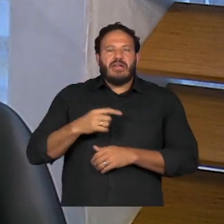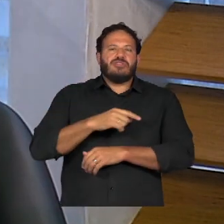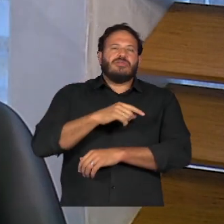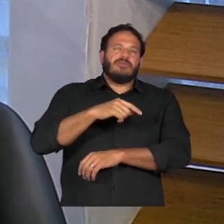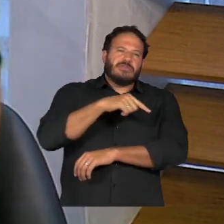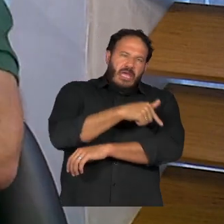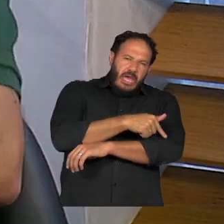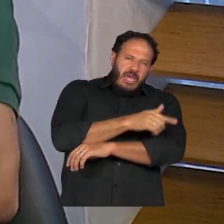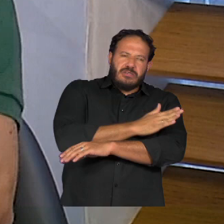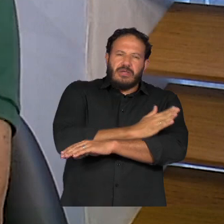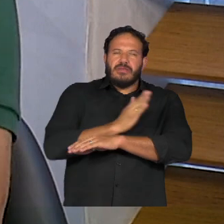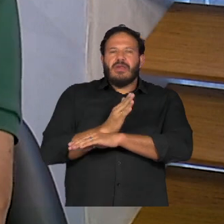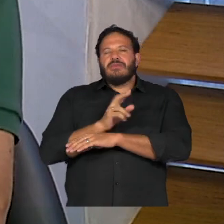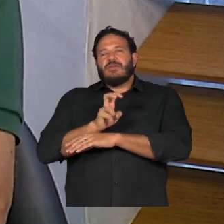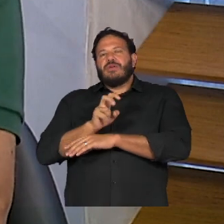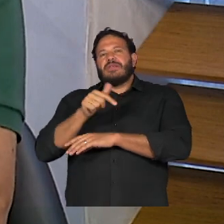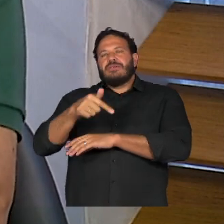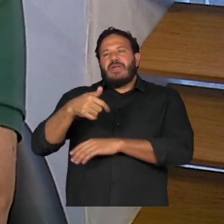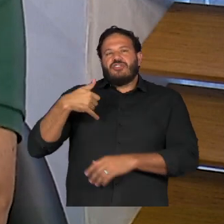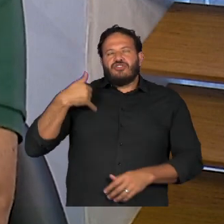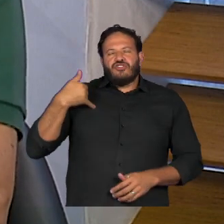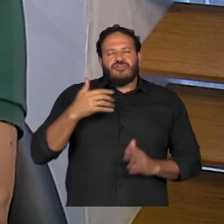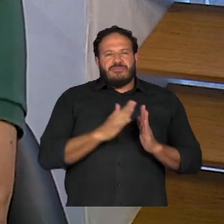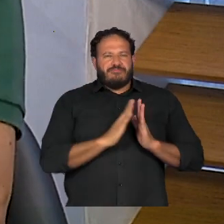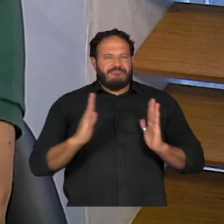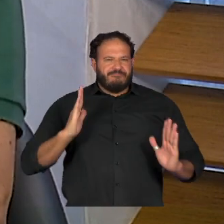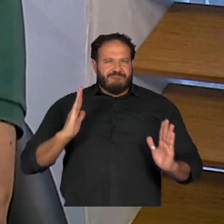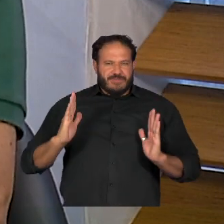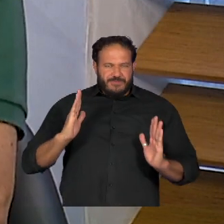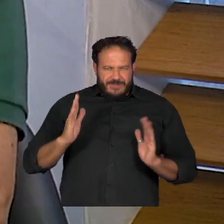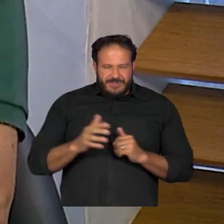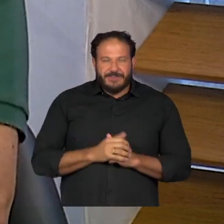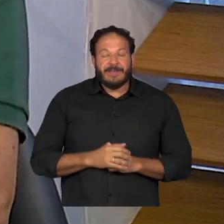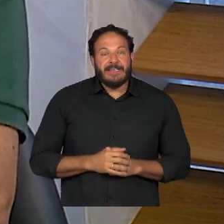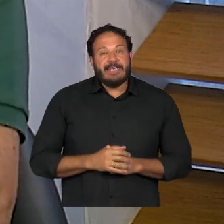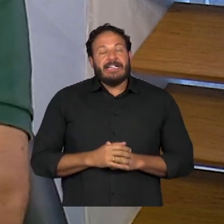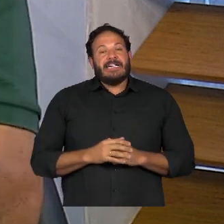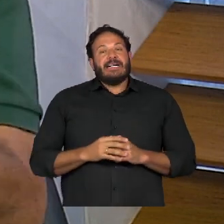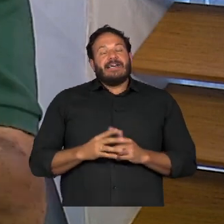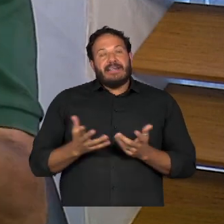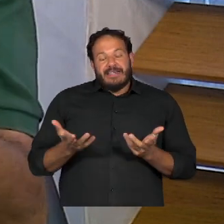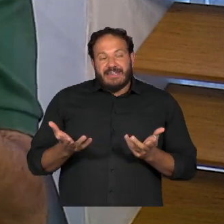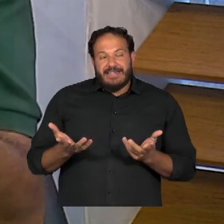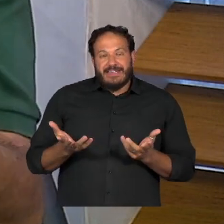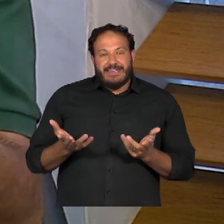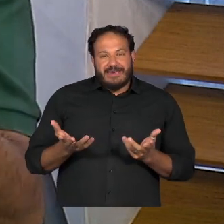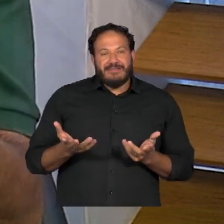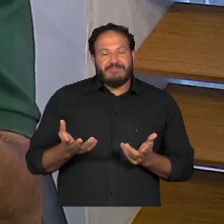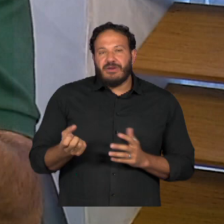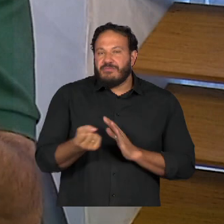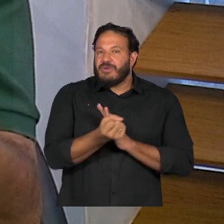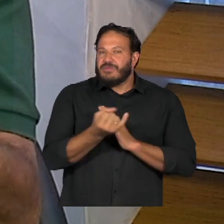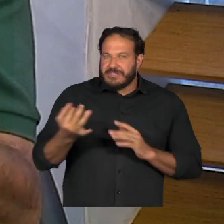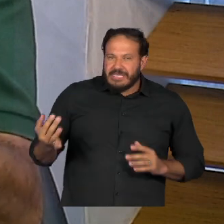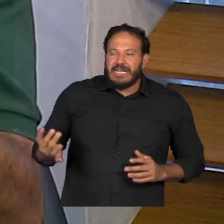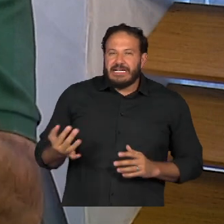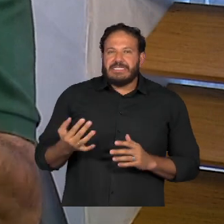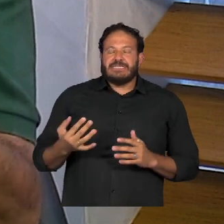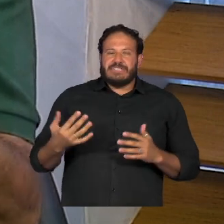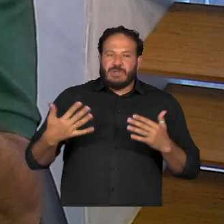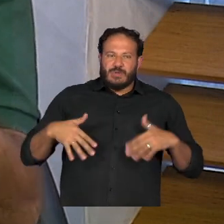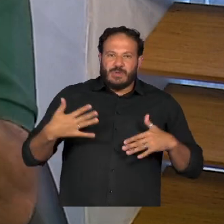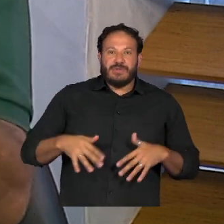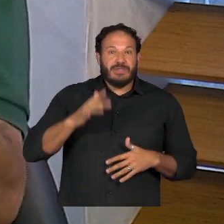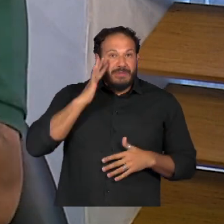57 anos lá e é um número bastante expressivo Eu imagino para